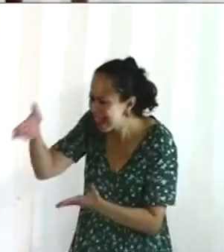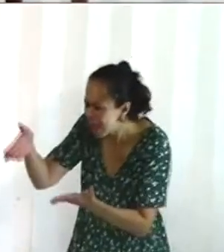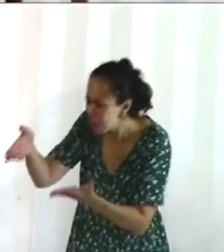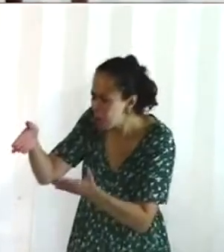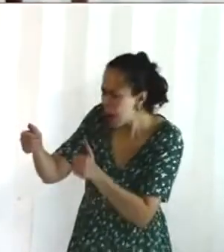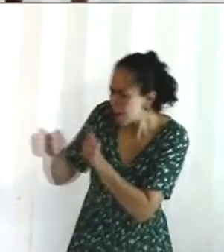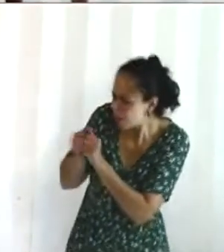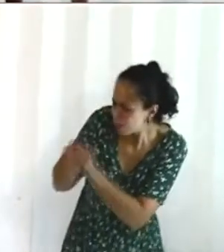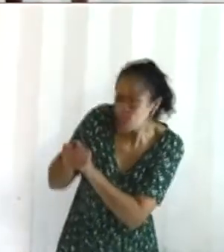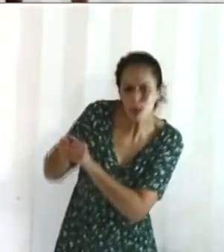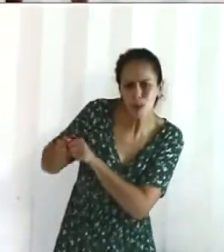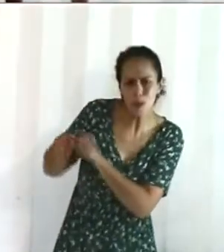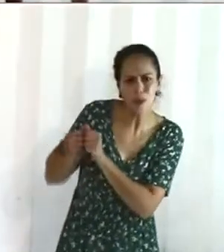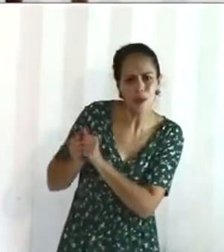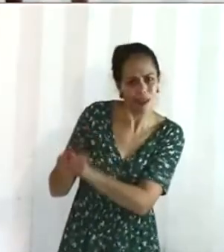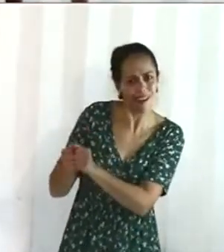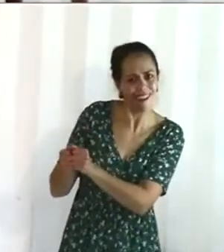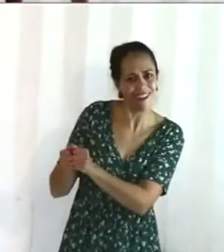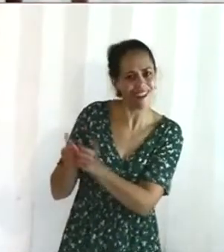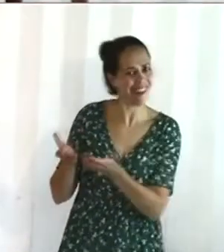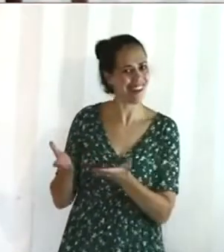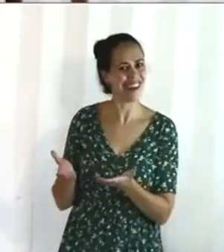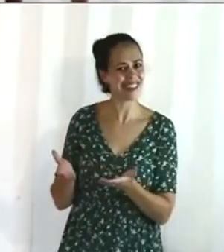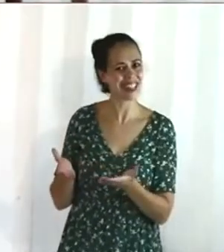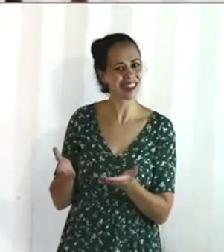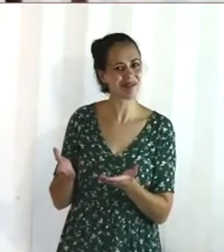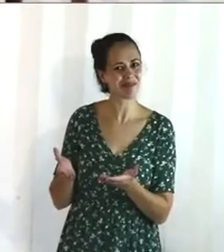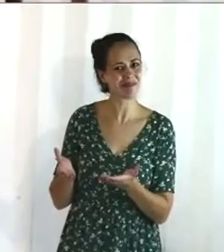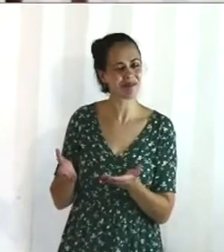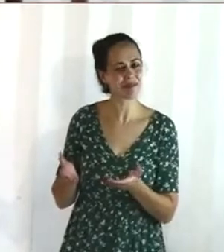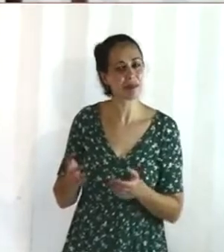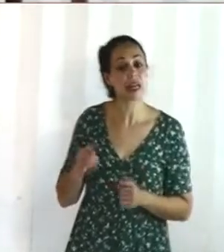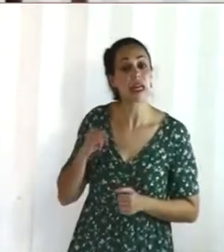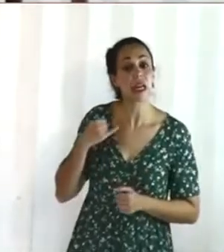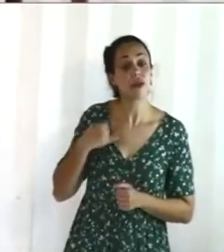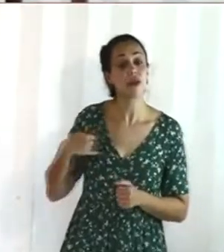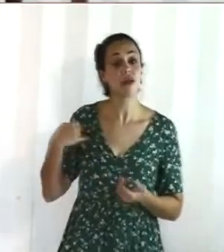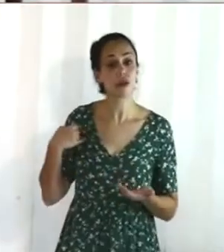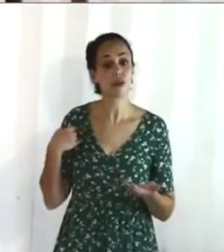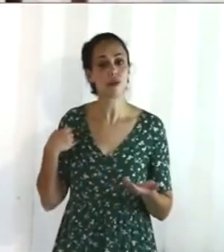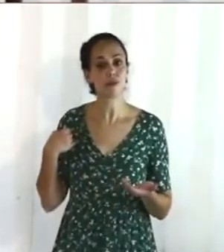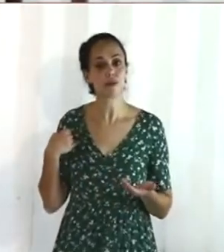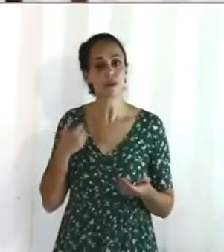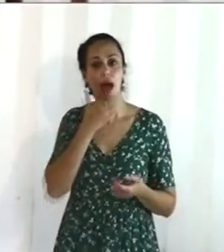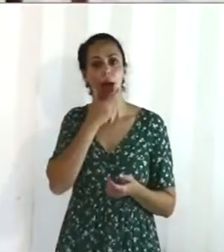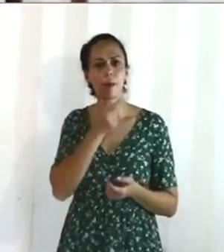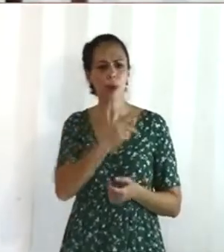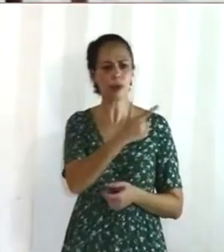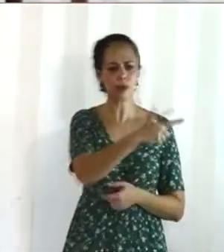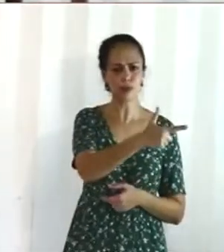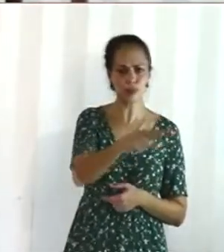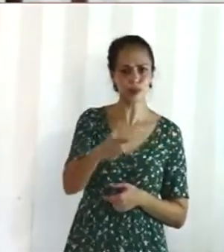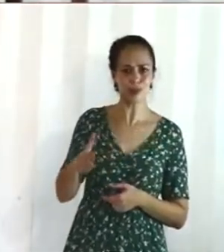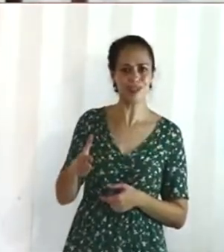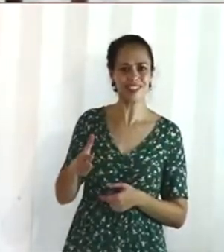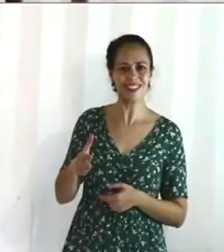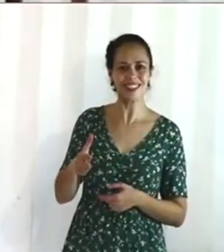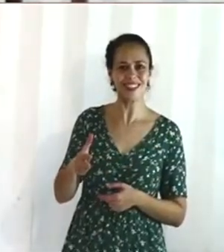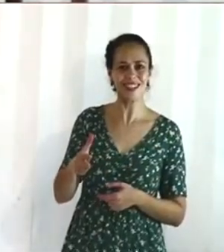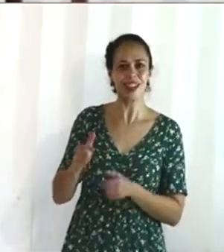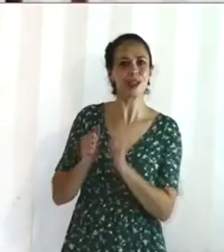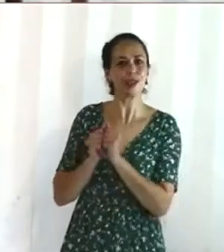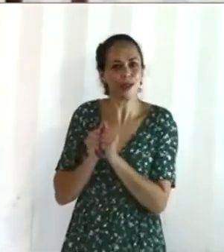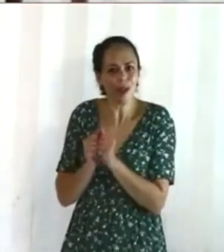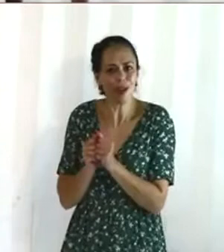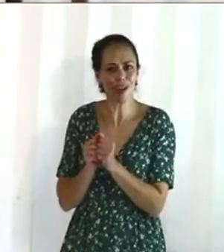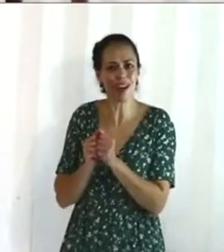João, e juntamente com os demais apóstolos, entre outras testemunhas, puderam ver de fato Jesus, aquele